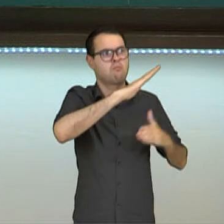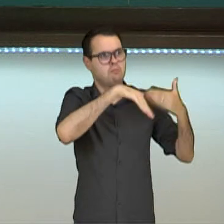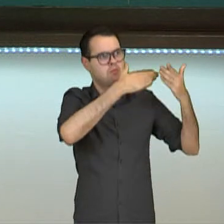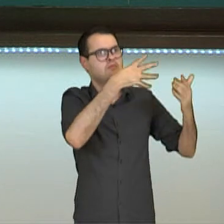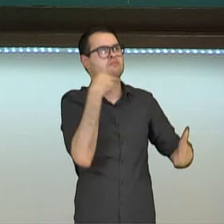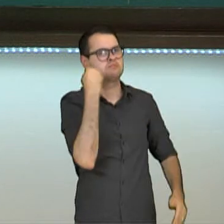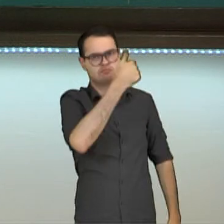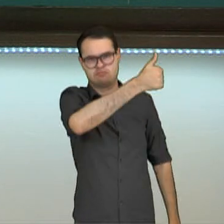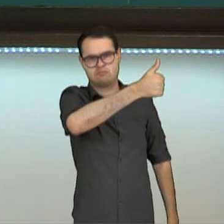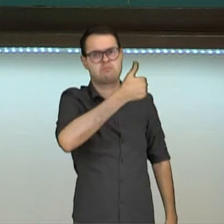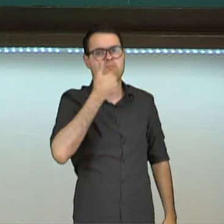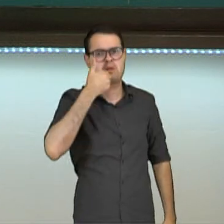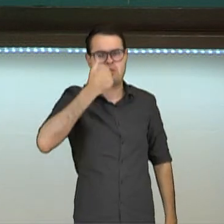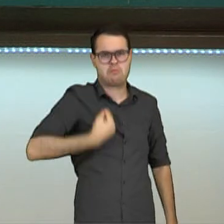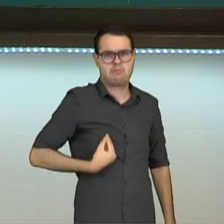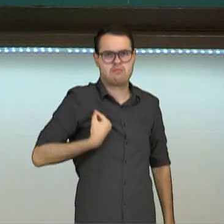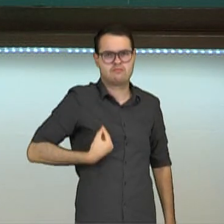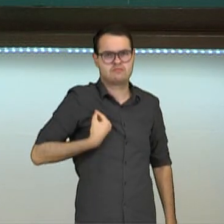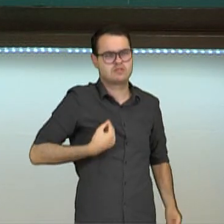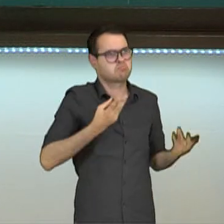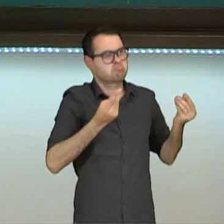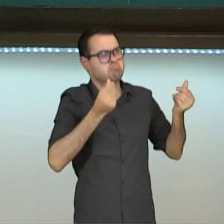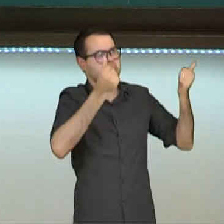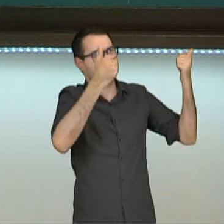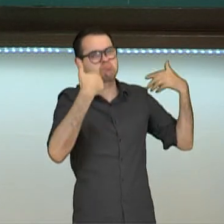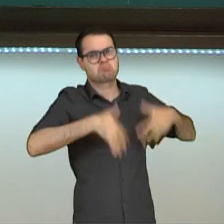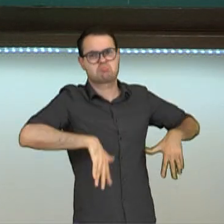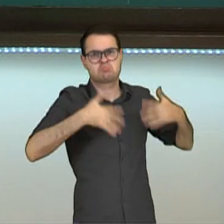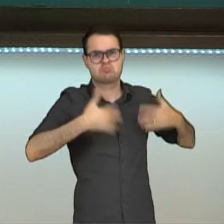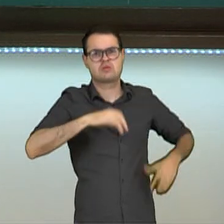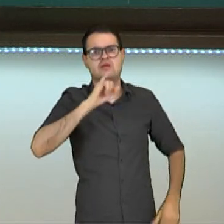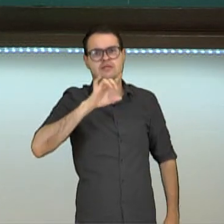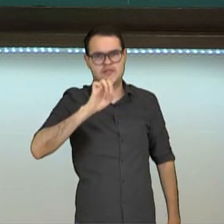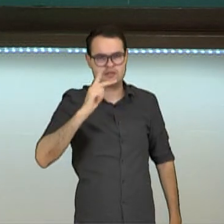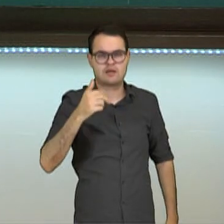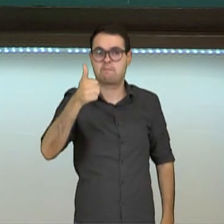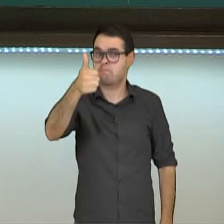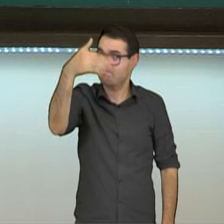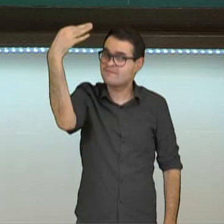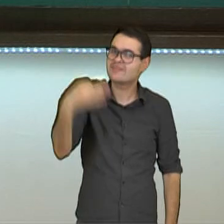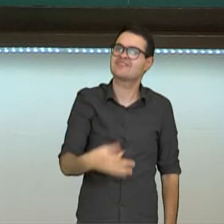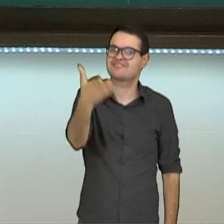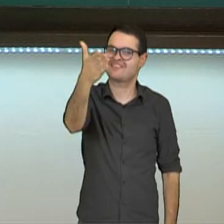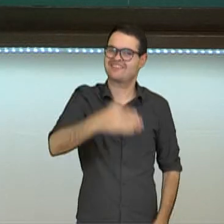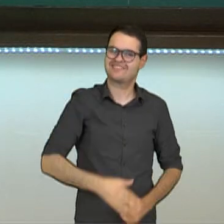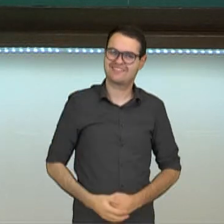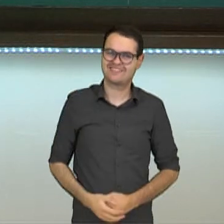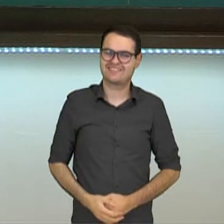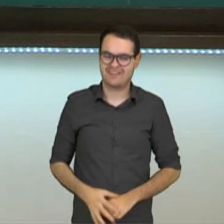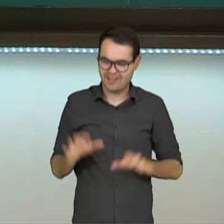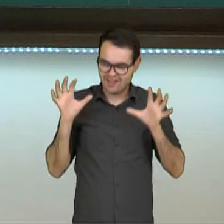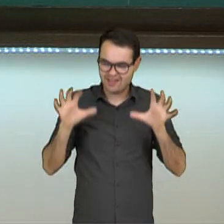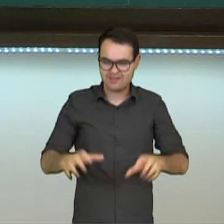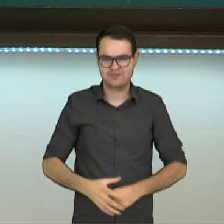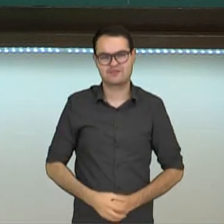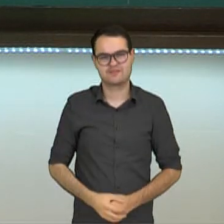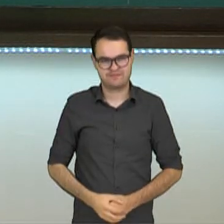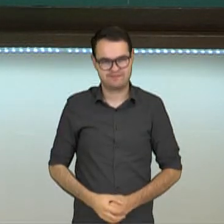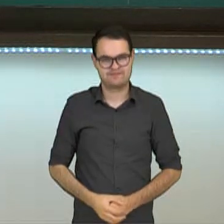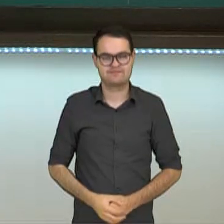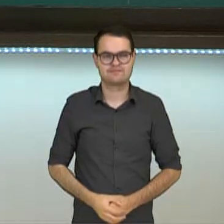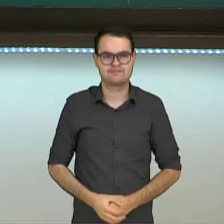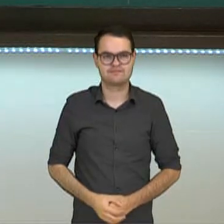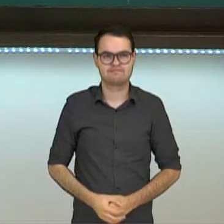apresentam aí uma melhor qualidade de vida no seu IDH. É isso mesmo. Essa é a questão